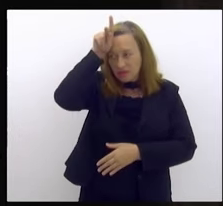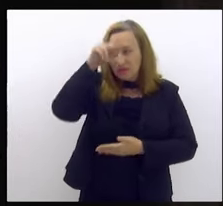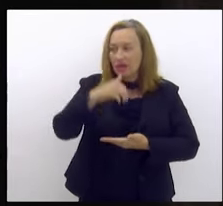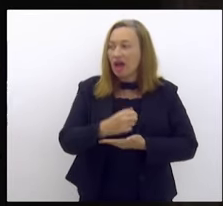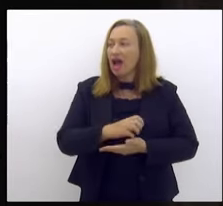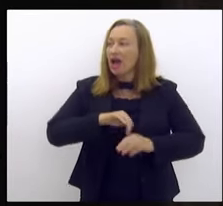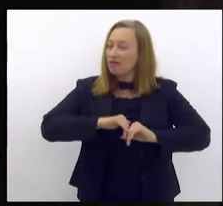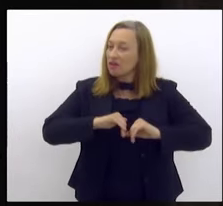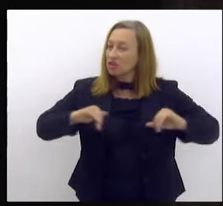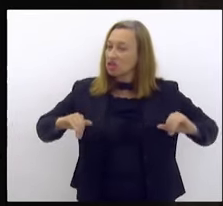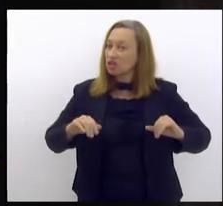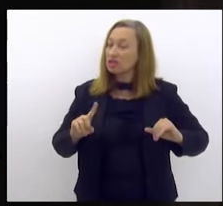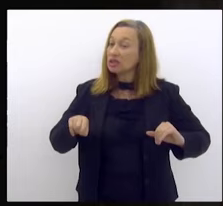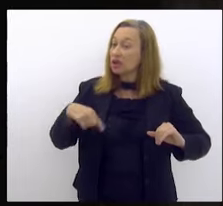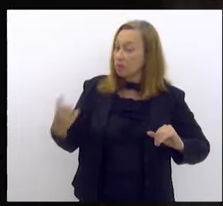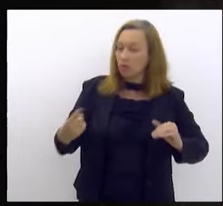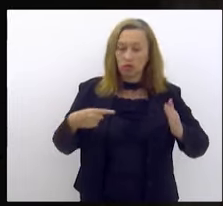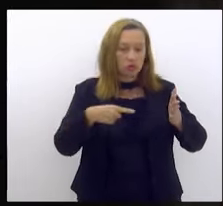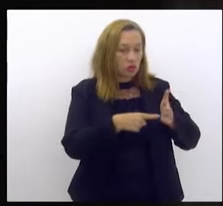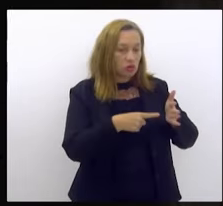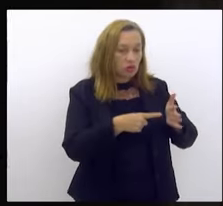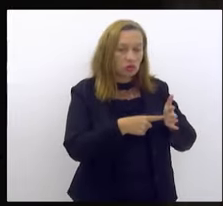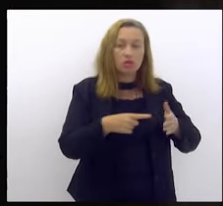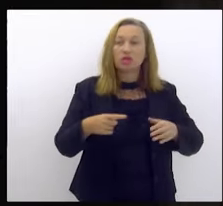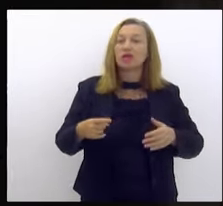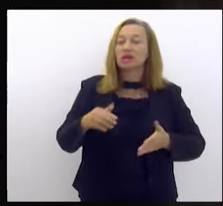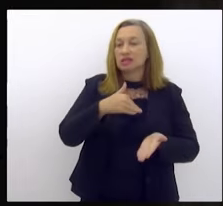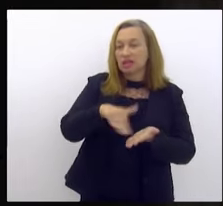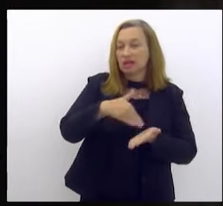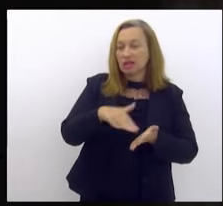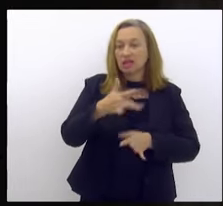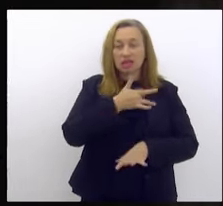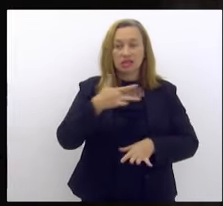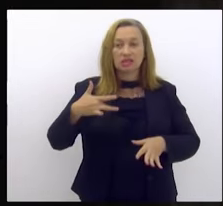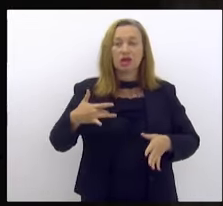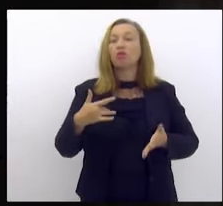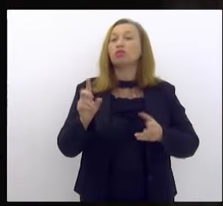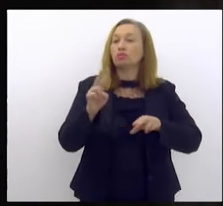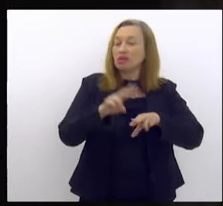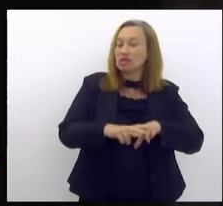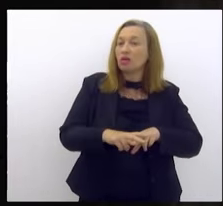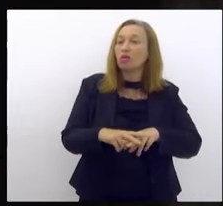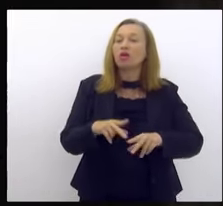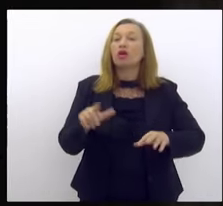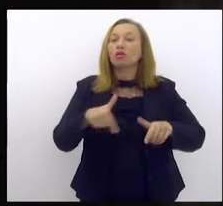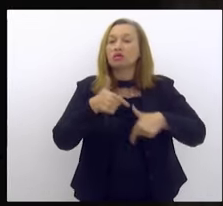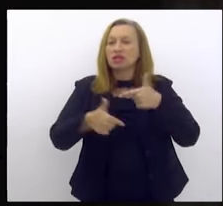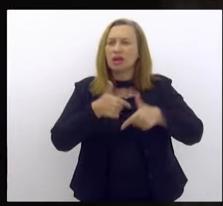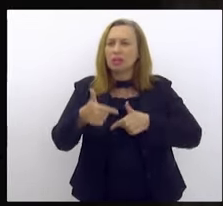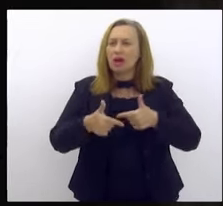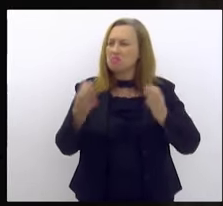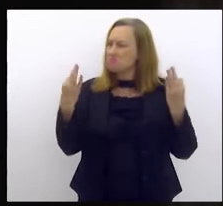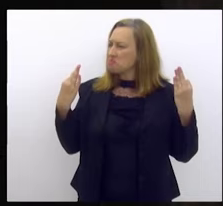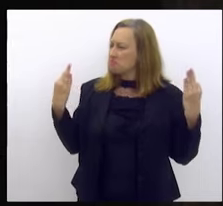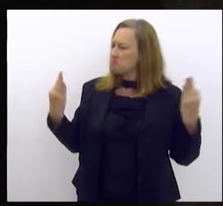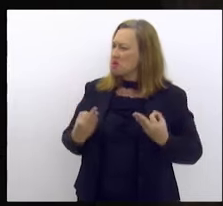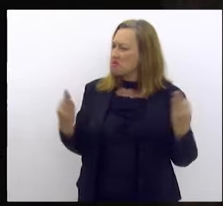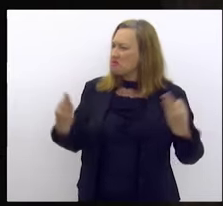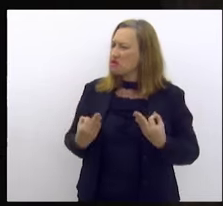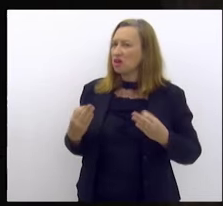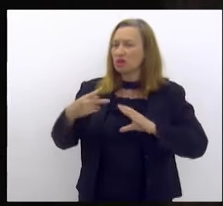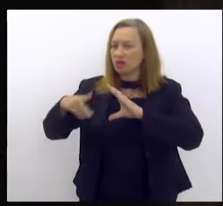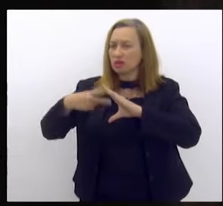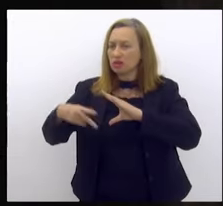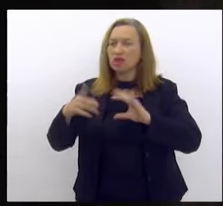nossas denúncias, após a prisão do secretário de saúde, ao trabalho brilhante da Câmara Municipal, em especial